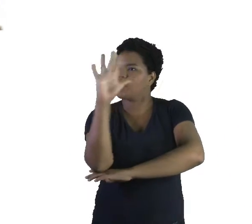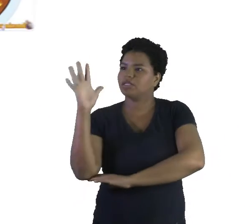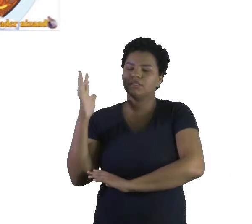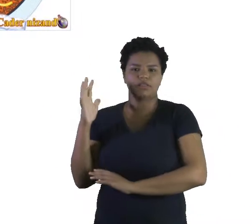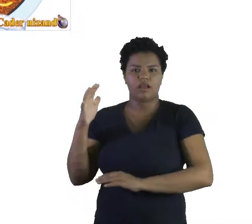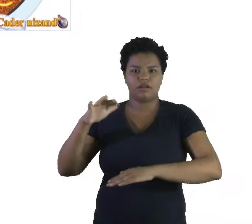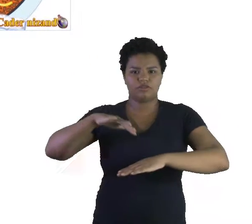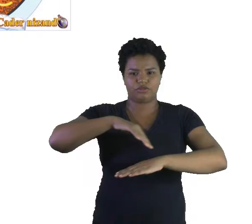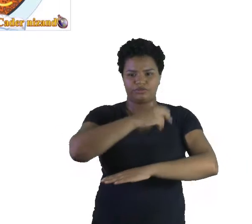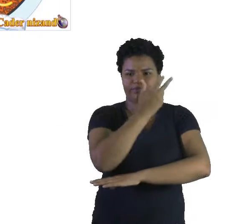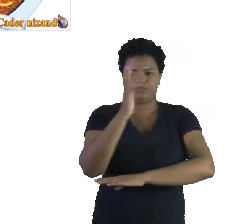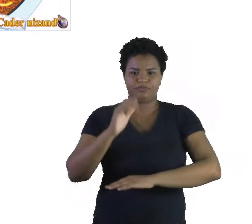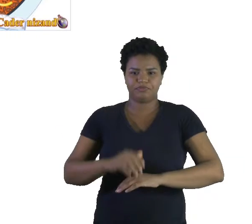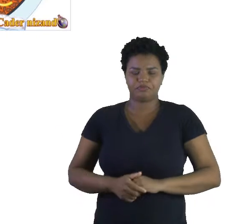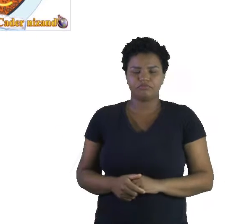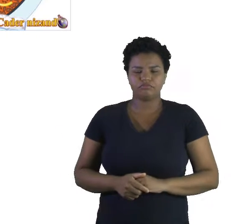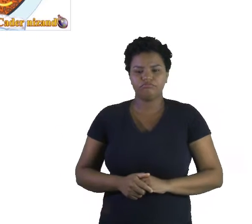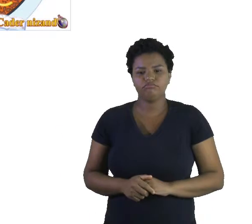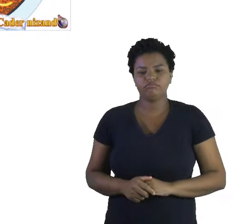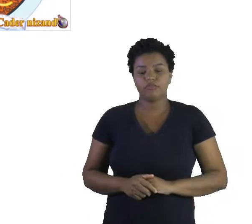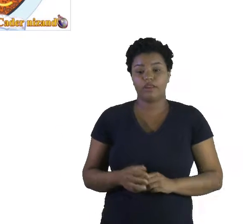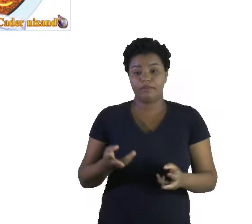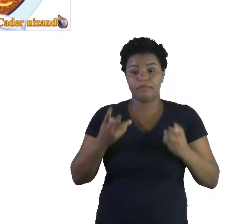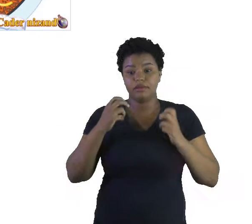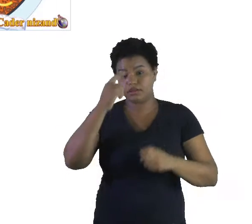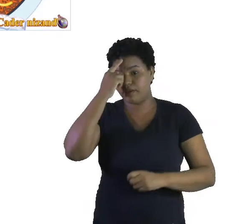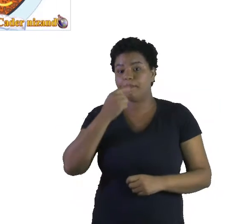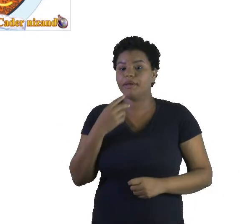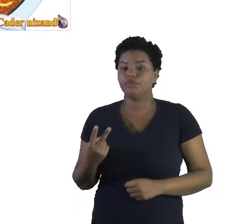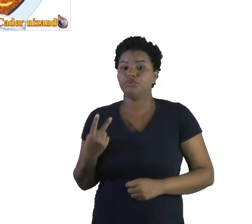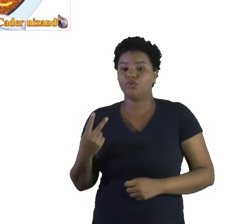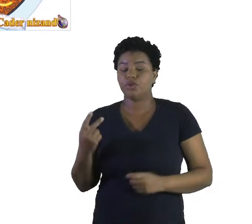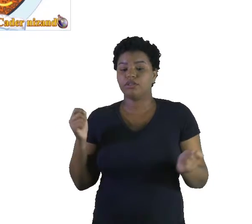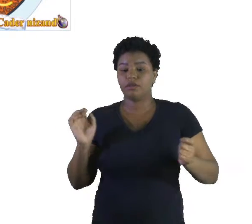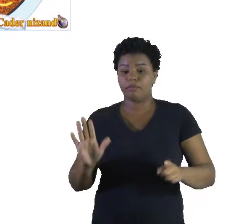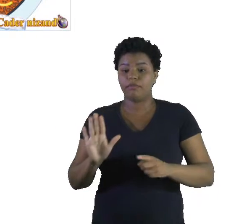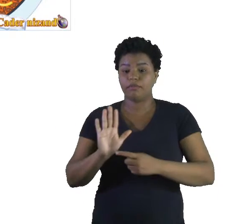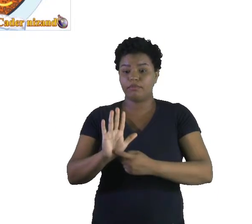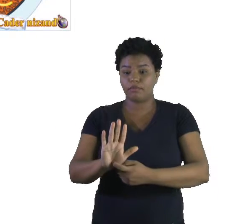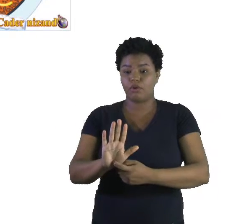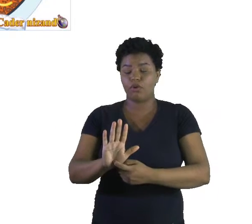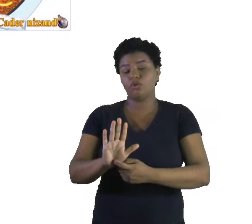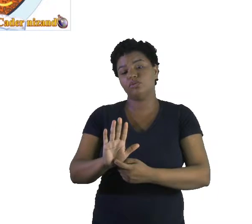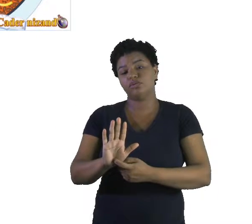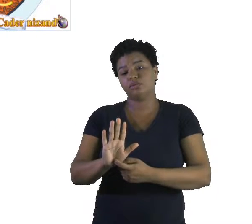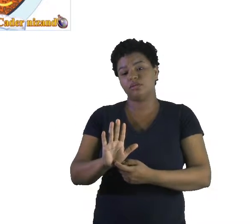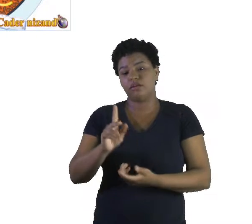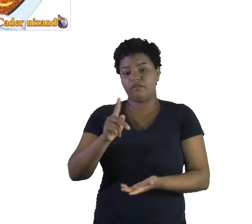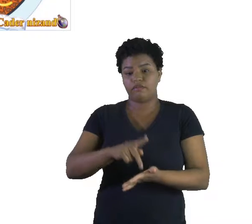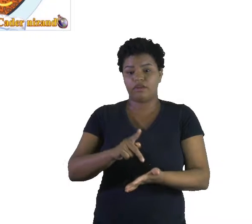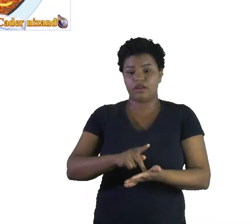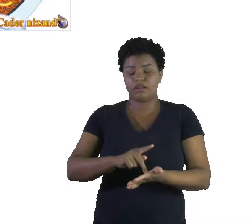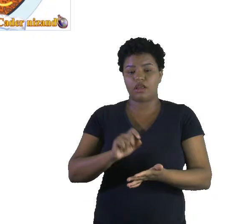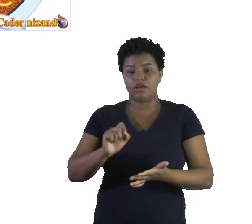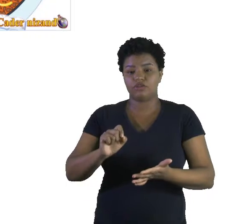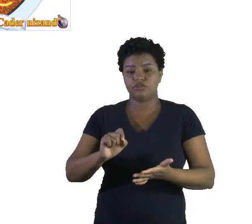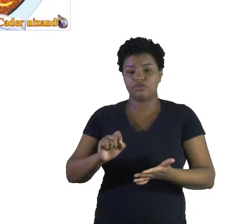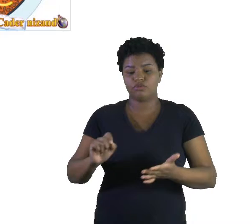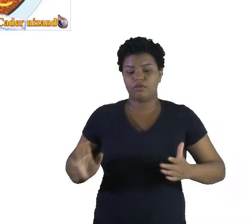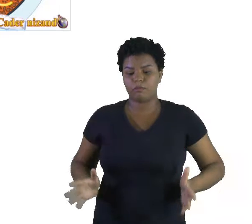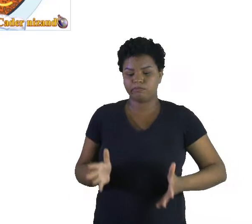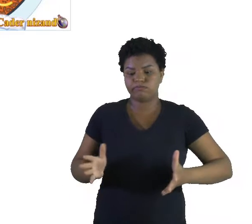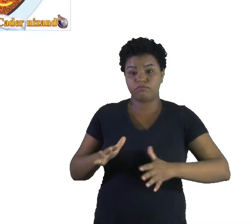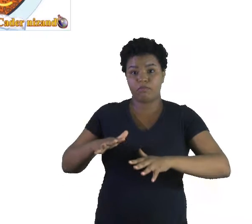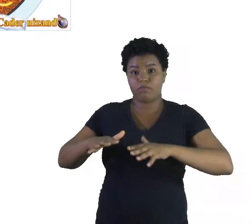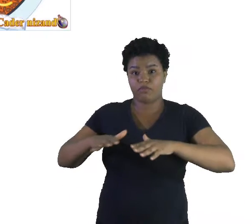de vocês 2 imagens que mostram o que, na verdade, provoca esse movimento do